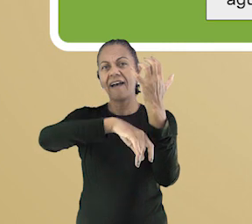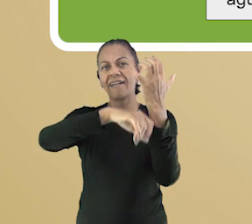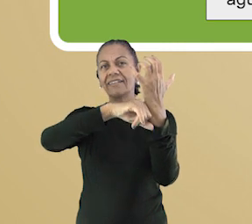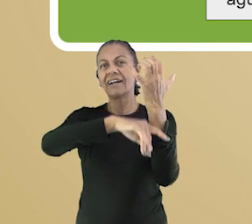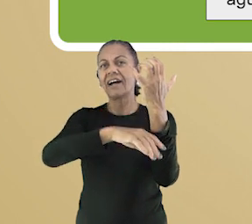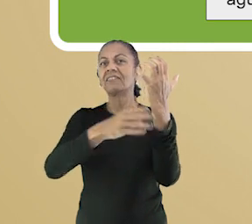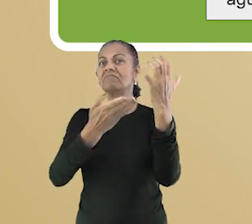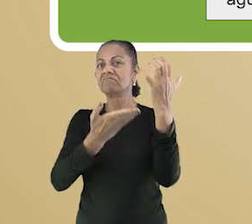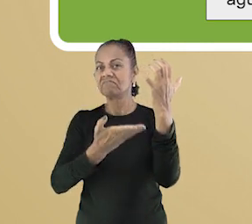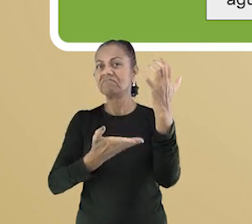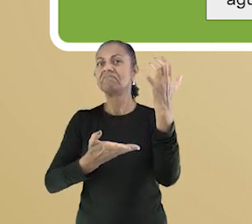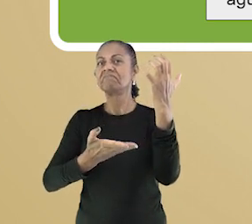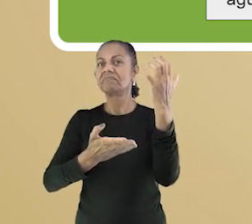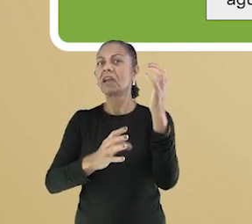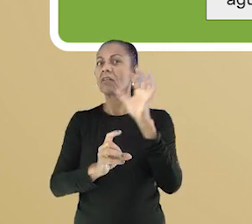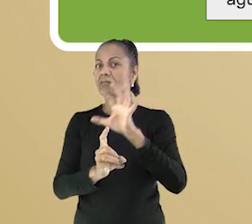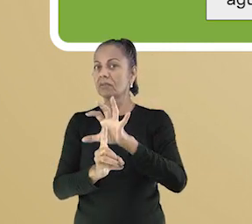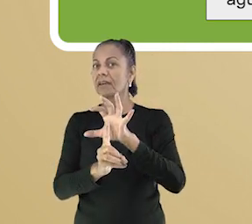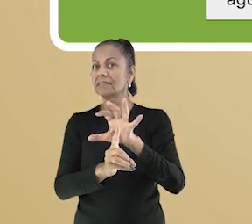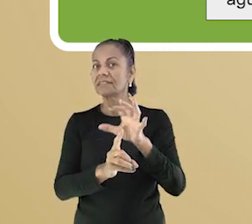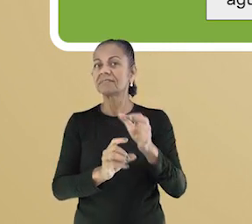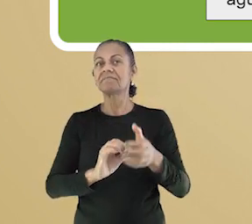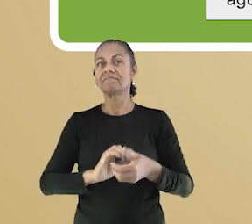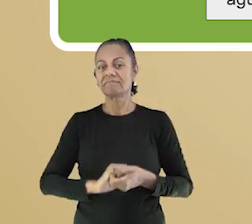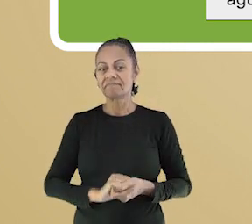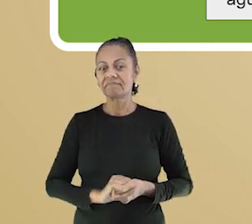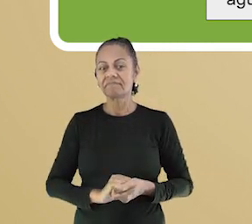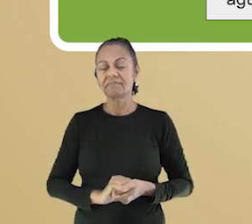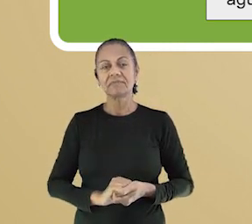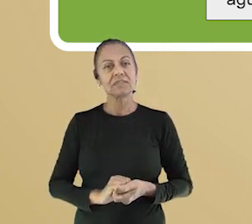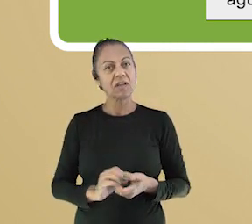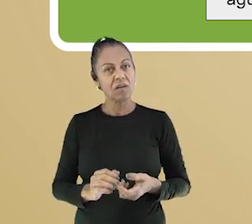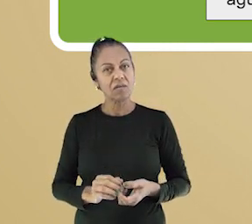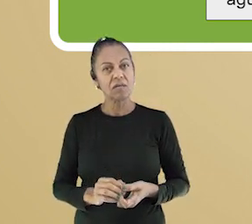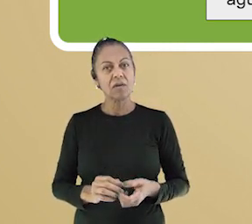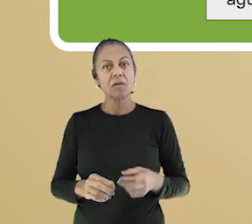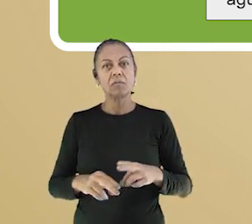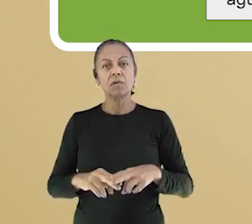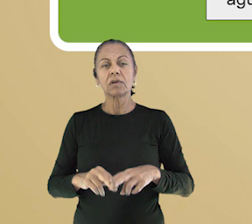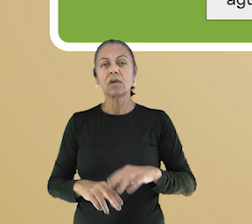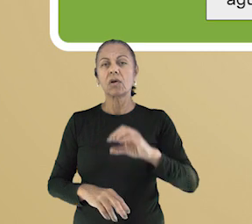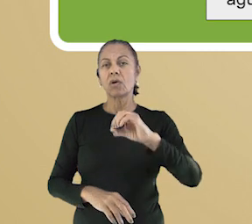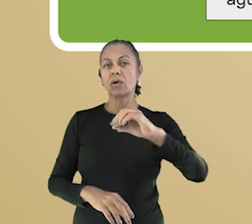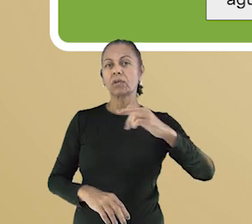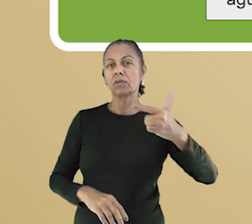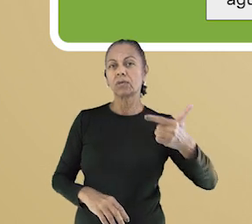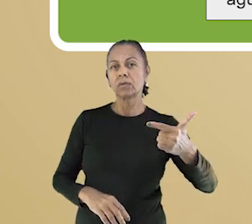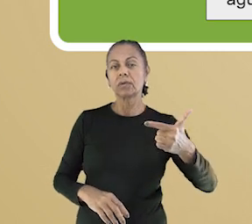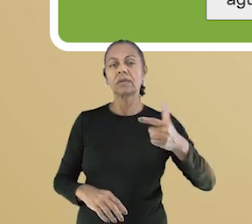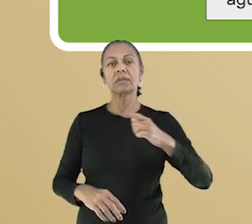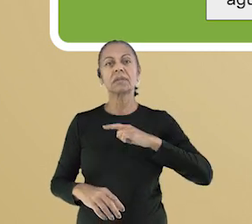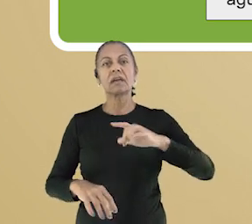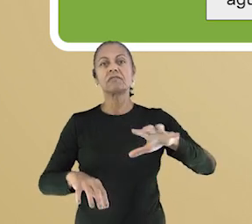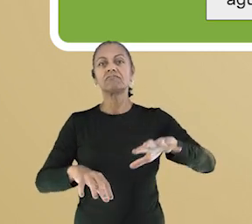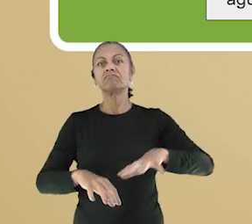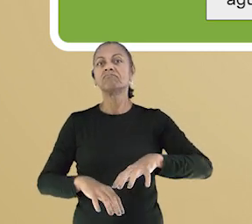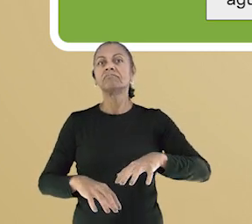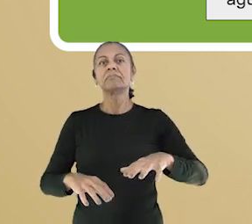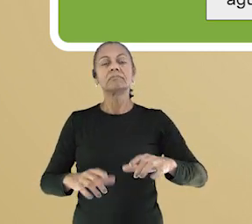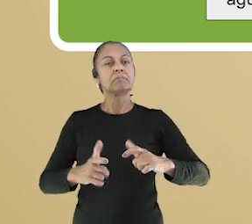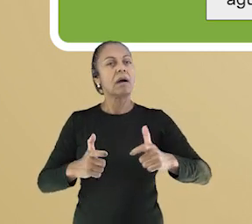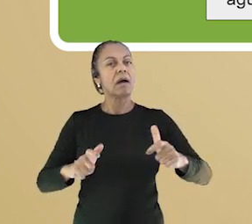possível perceber isso através da própria floresta amazônica, por causa da grande produção de oxigênio, mas também por conta da